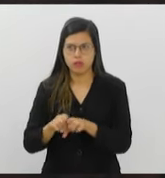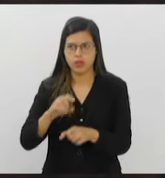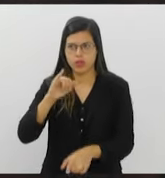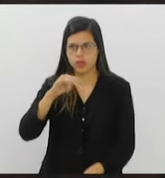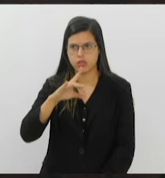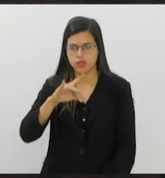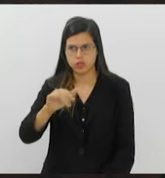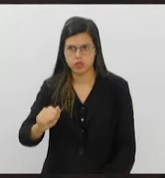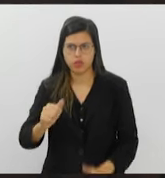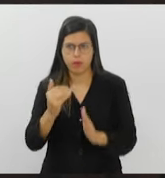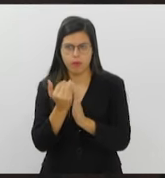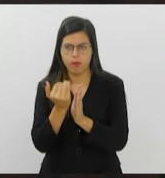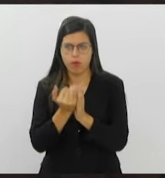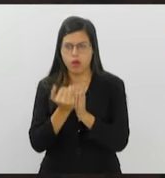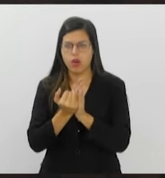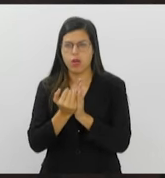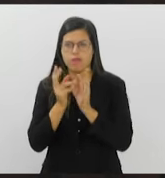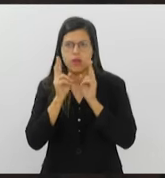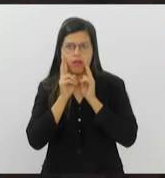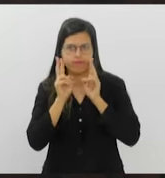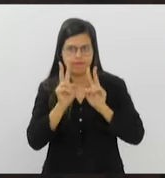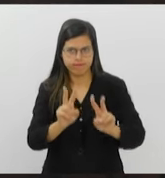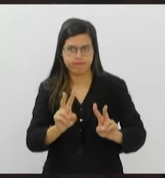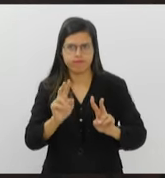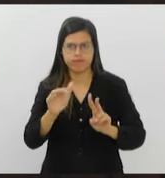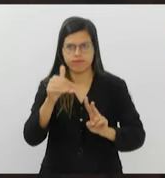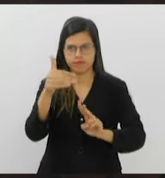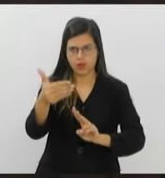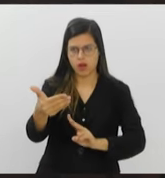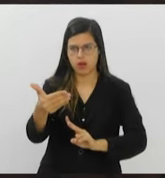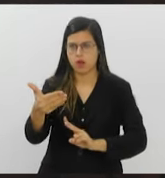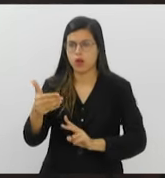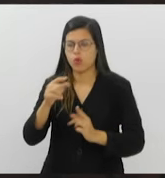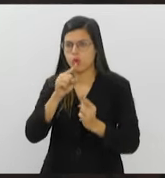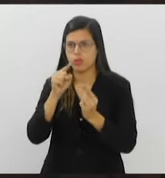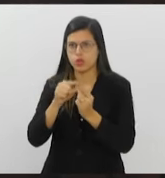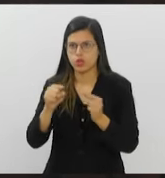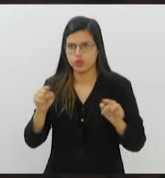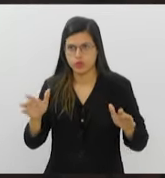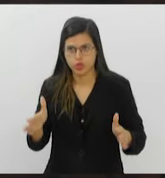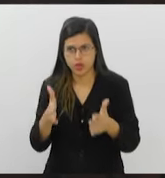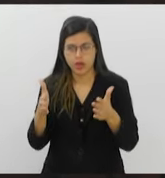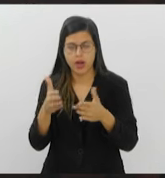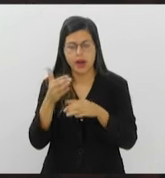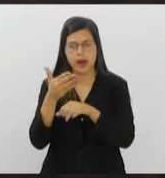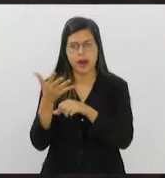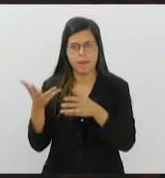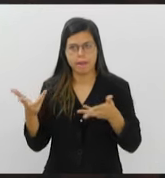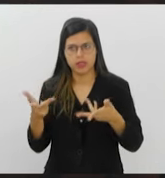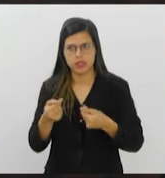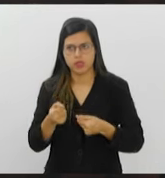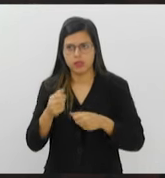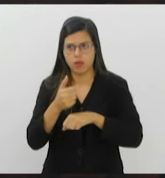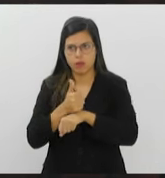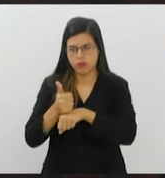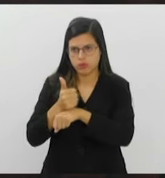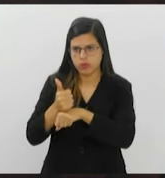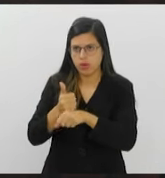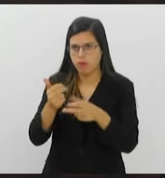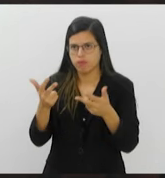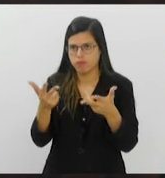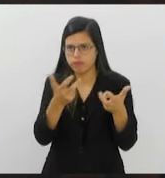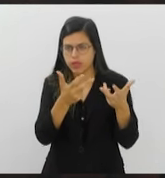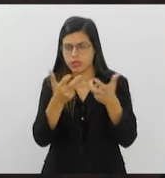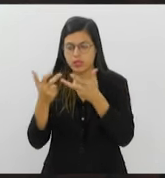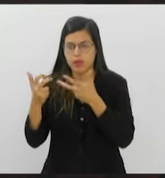criação do programa Além dos Olhos, com o objetivo de capacitar profissionais para identificar sinais de abuso moral, físico